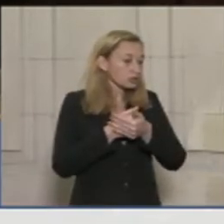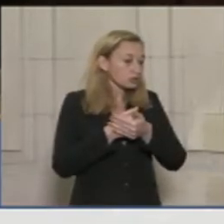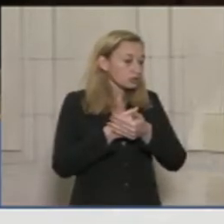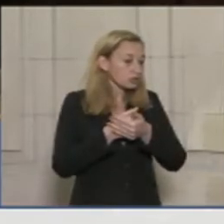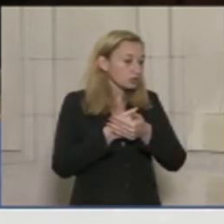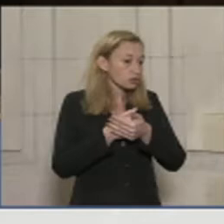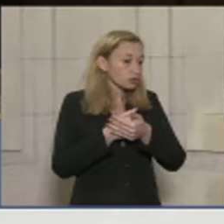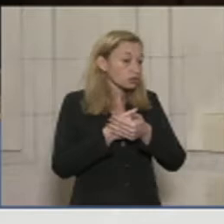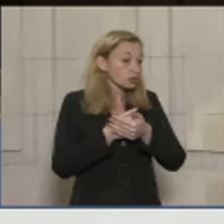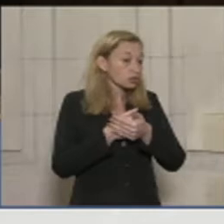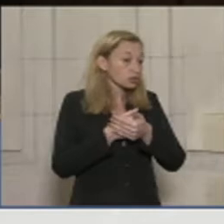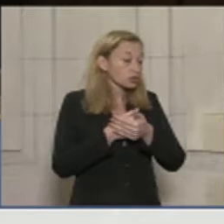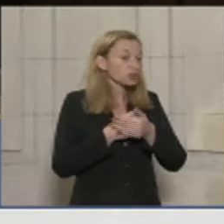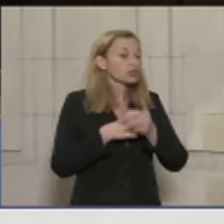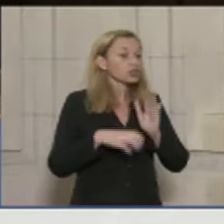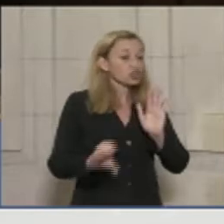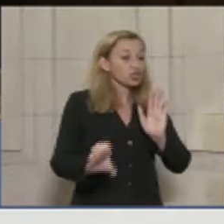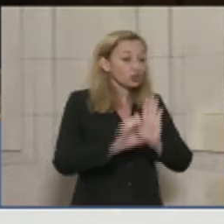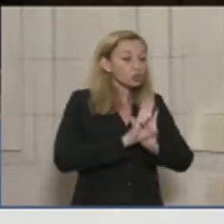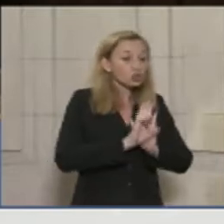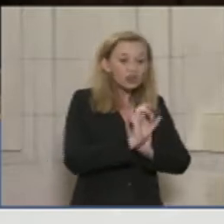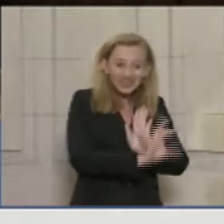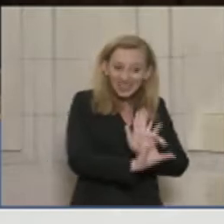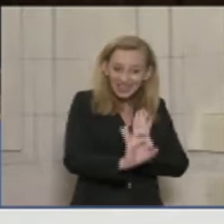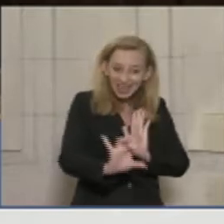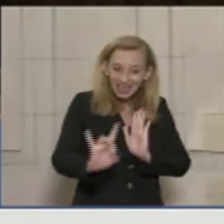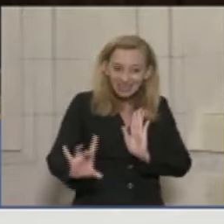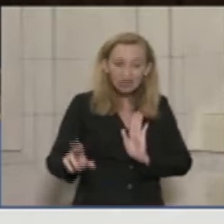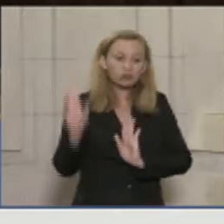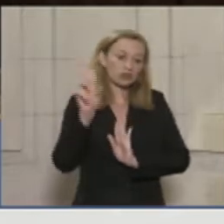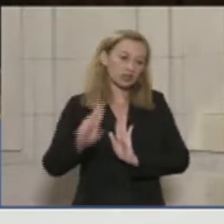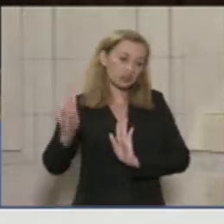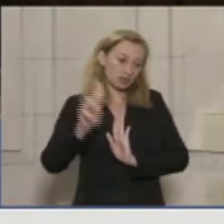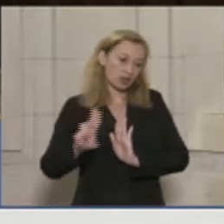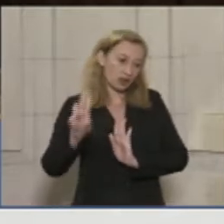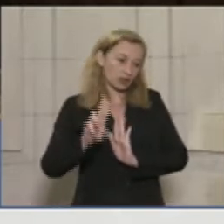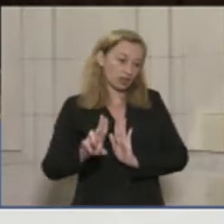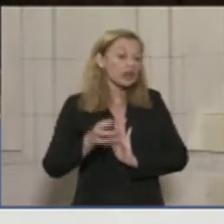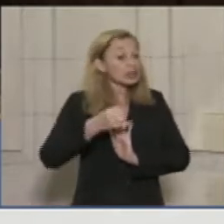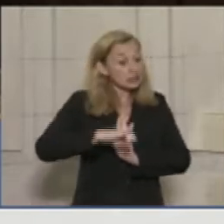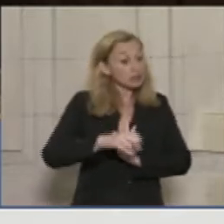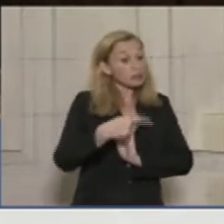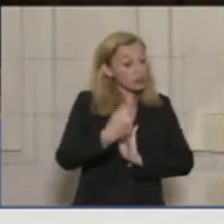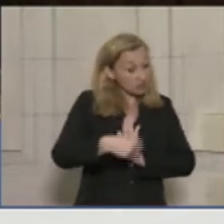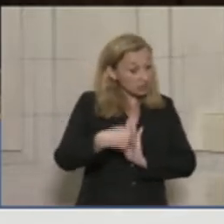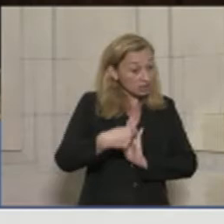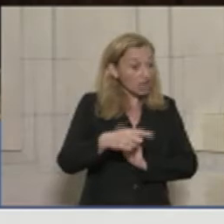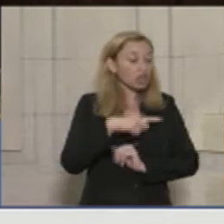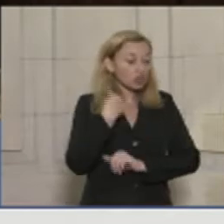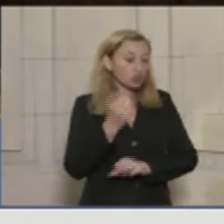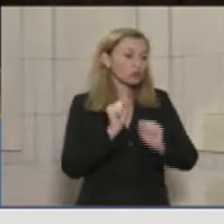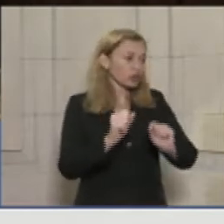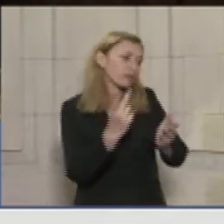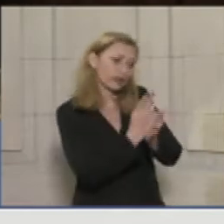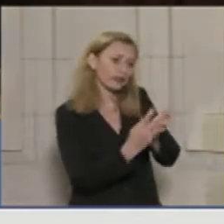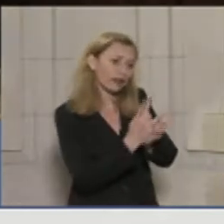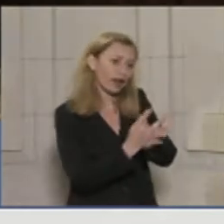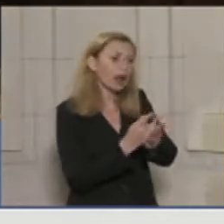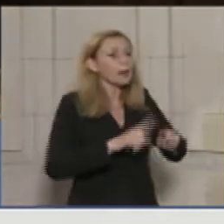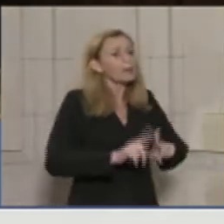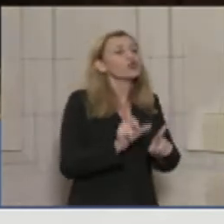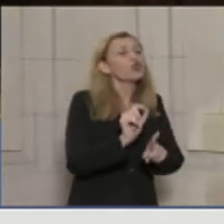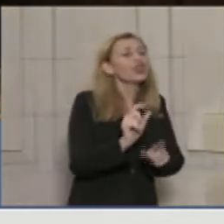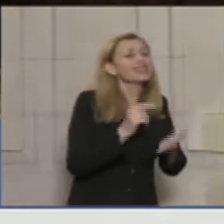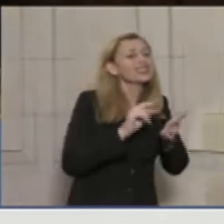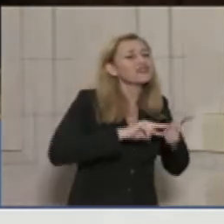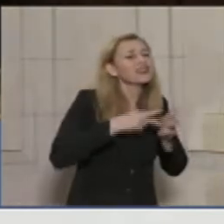dos estatutos de cada universidade. Em outras palavras, se precisar, a gente pode até desenhar. Mas o que significa